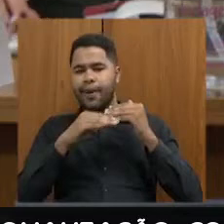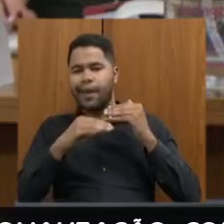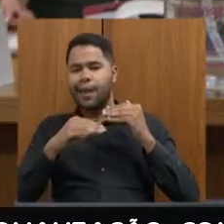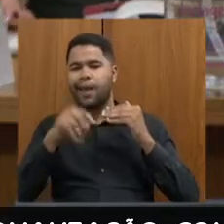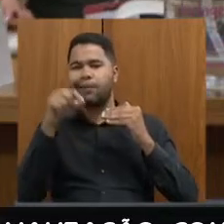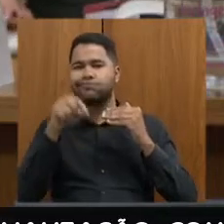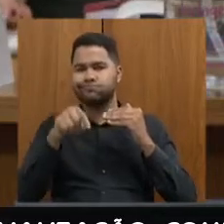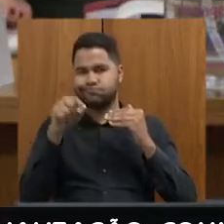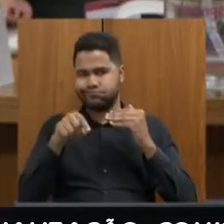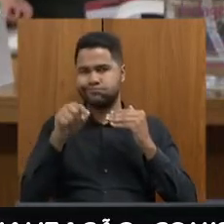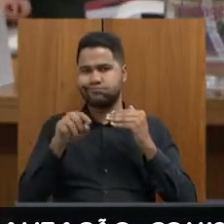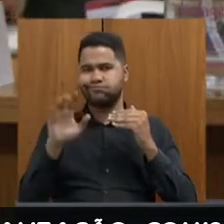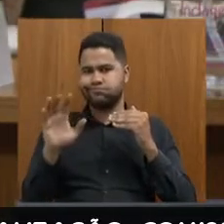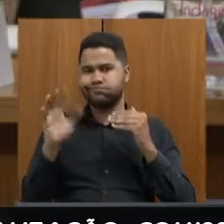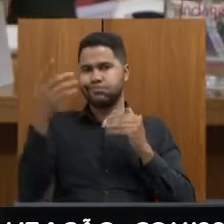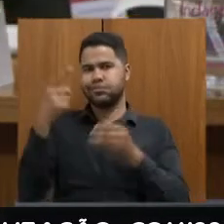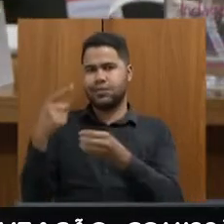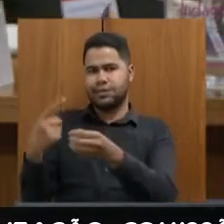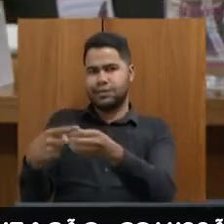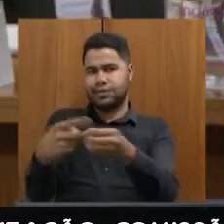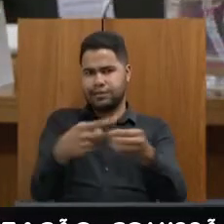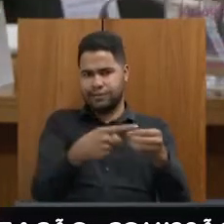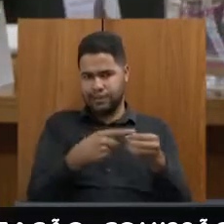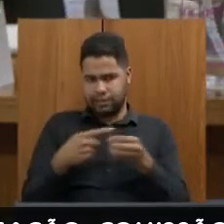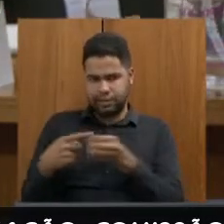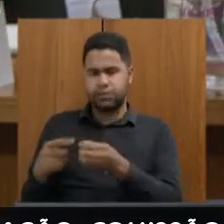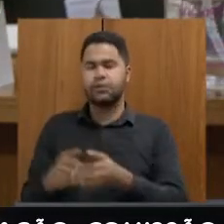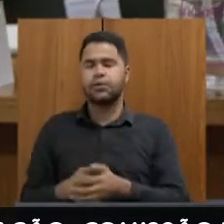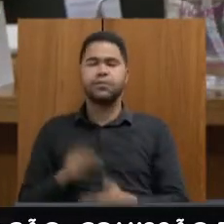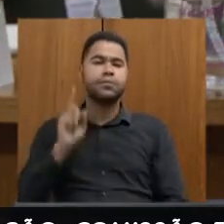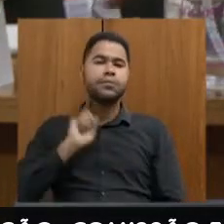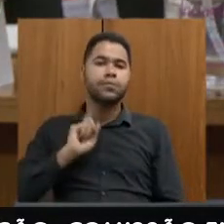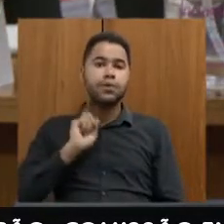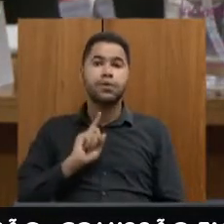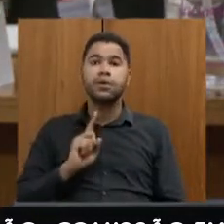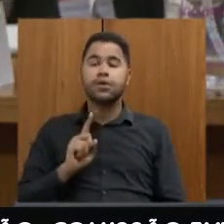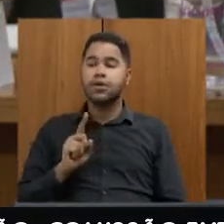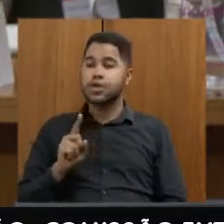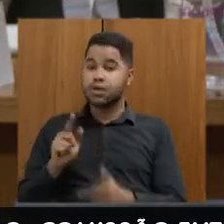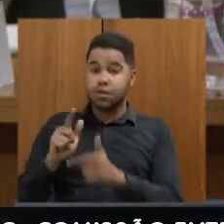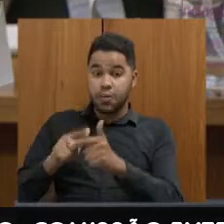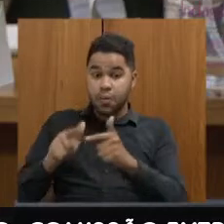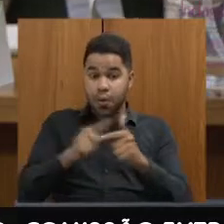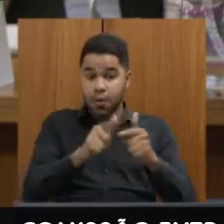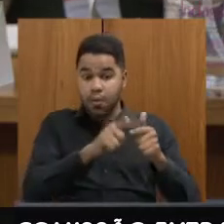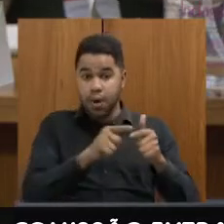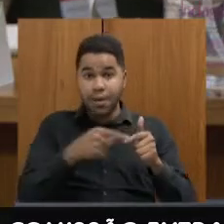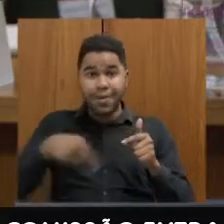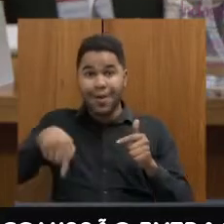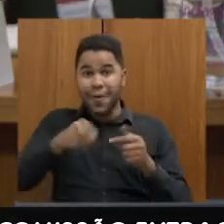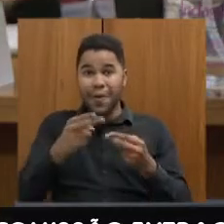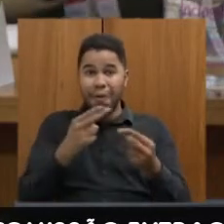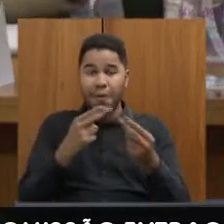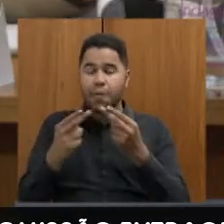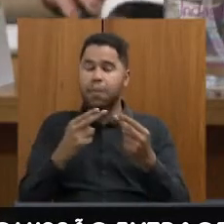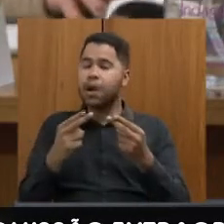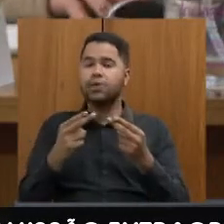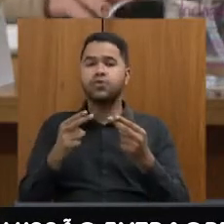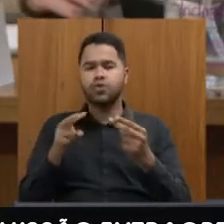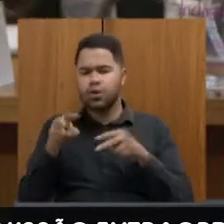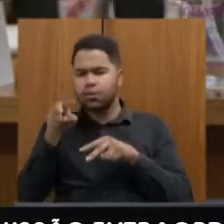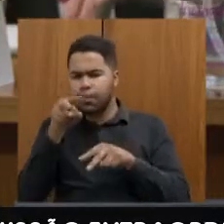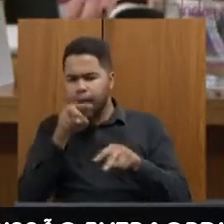causava é nas cidades Minas e esse conflitos urbanos foram todos ele e graças a essa atuação